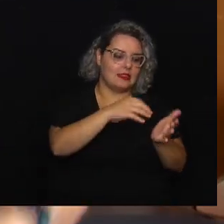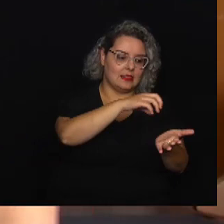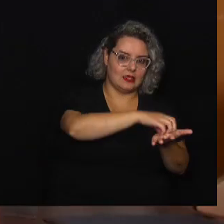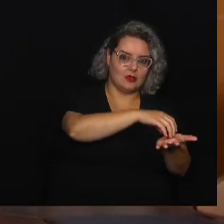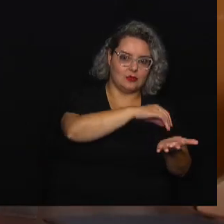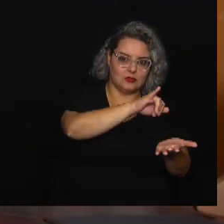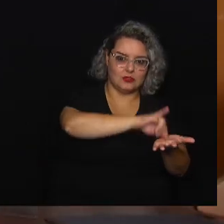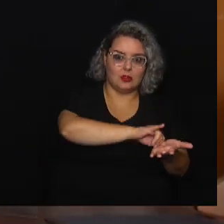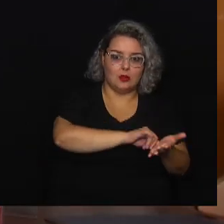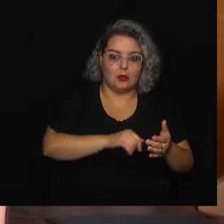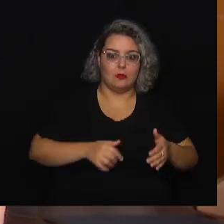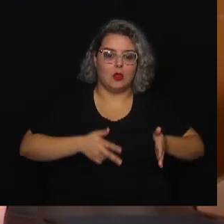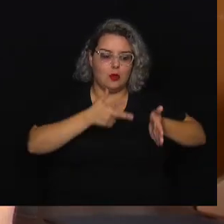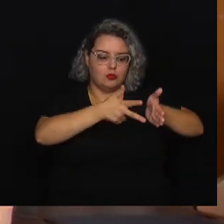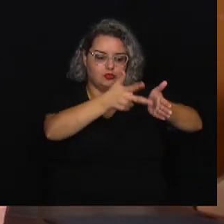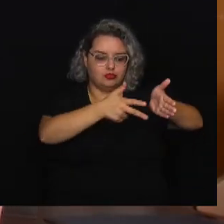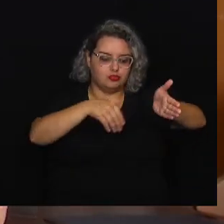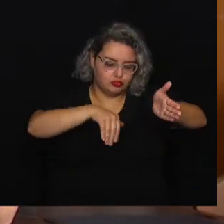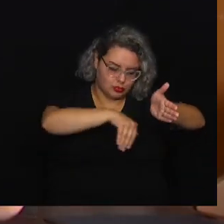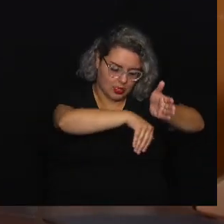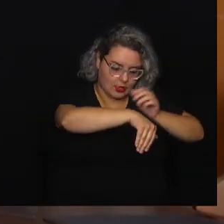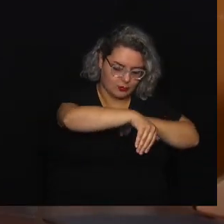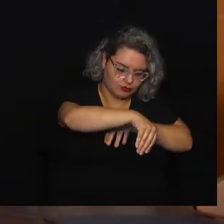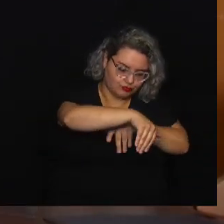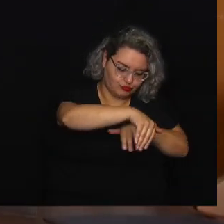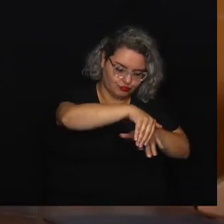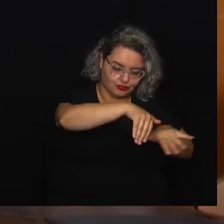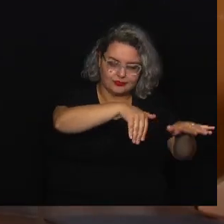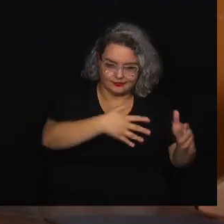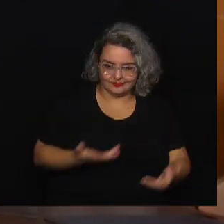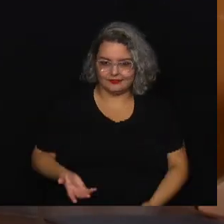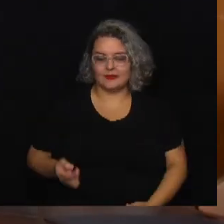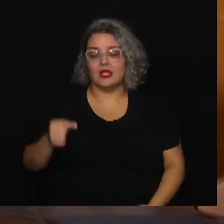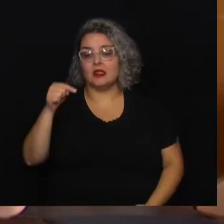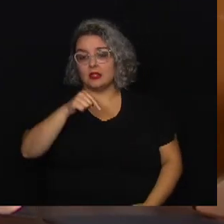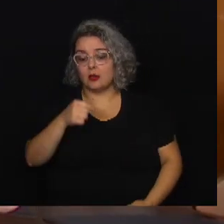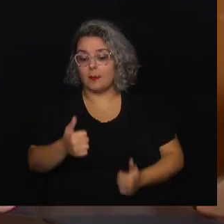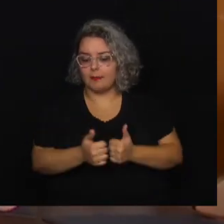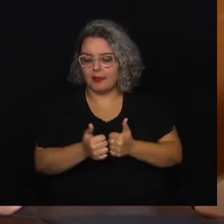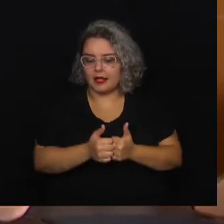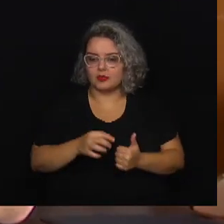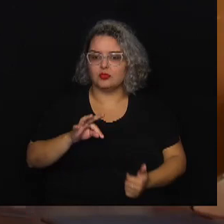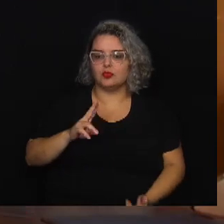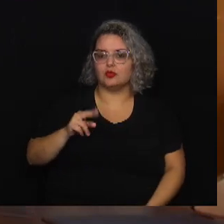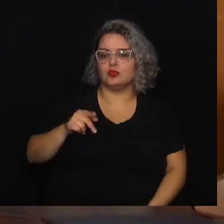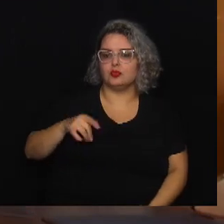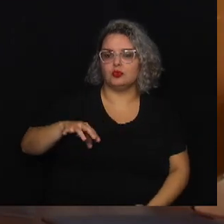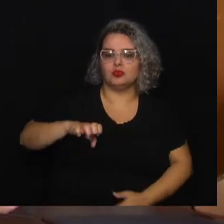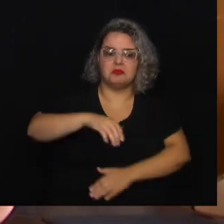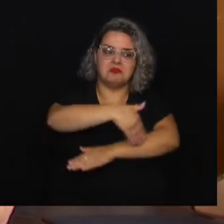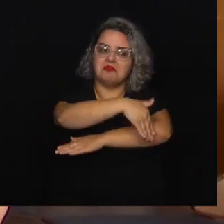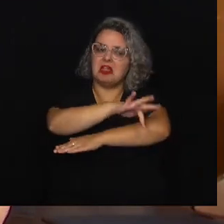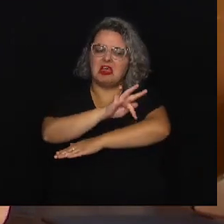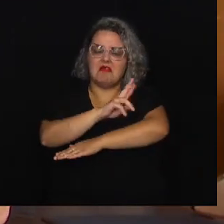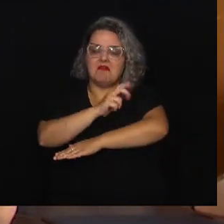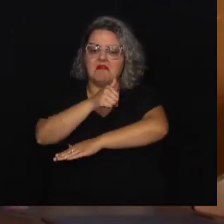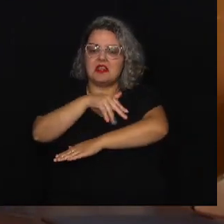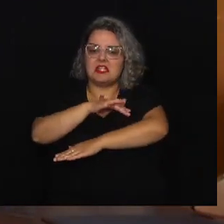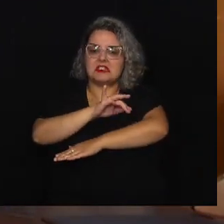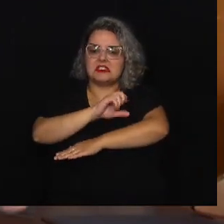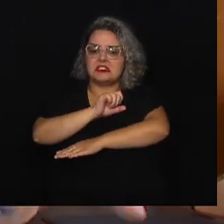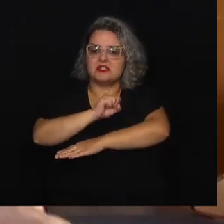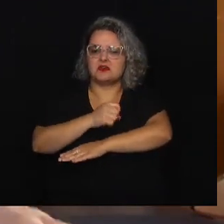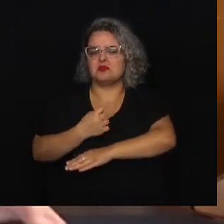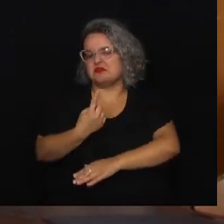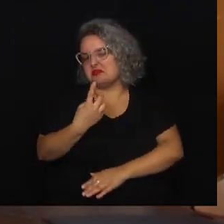dos trilhos da ferrovia, né? Então a gente se concentra ali perto do túnel, na Francisco Teodoro, Por volta de 13 horas a